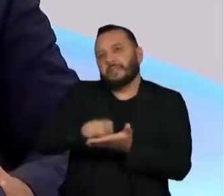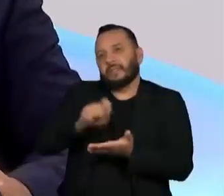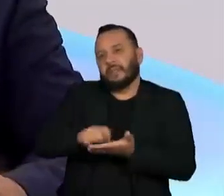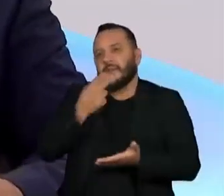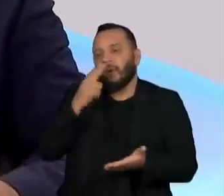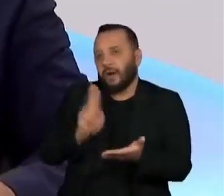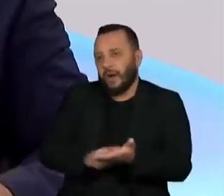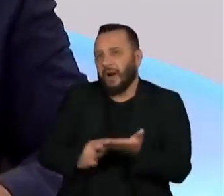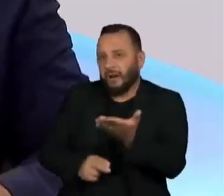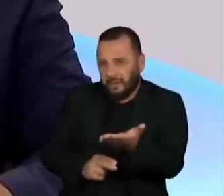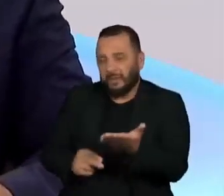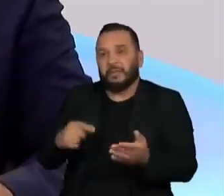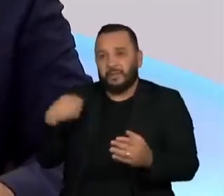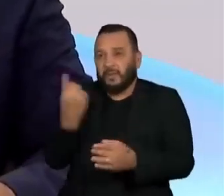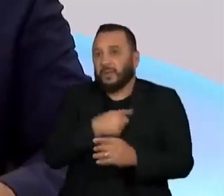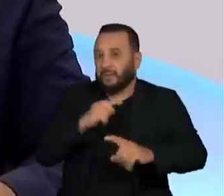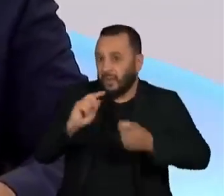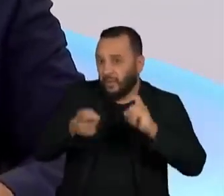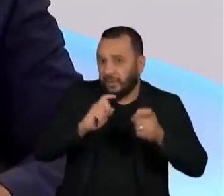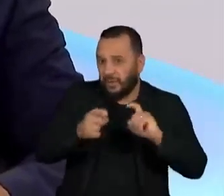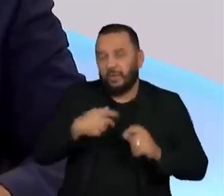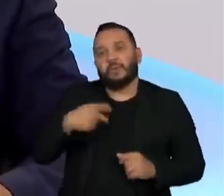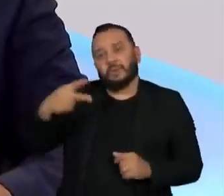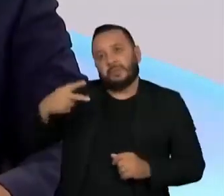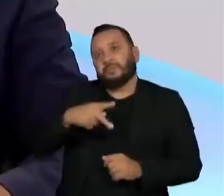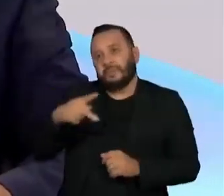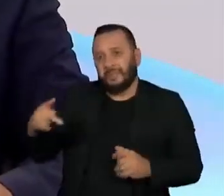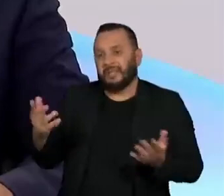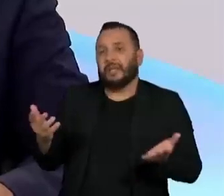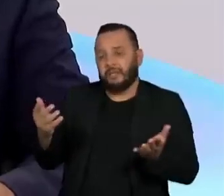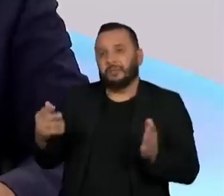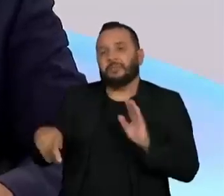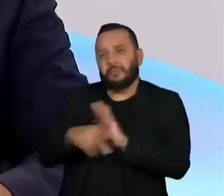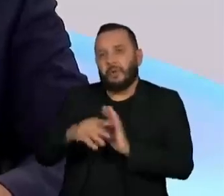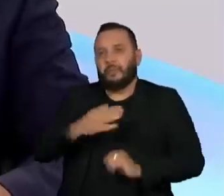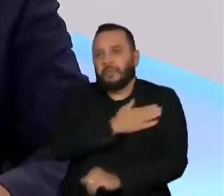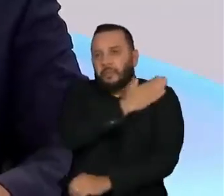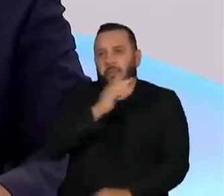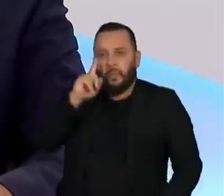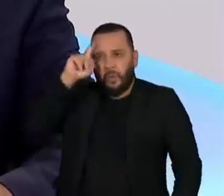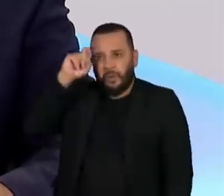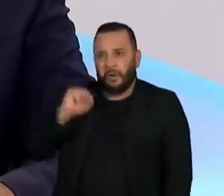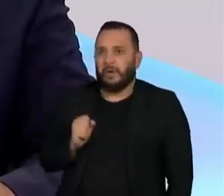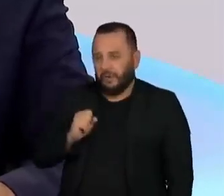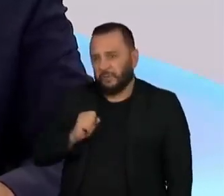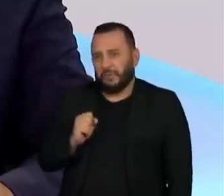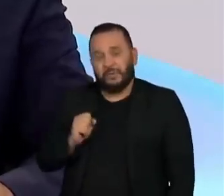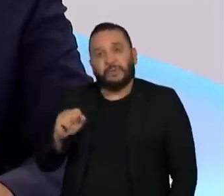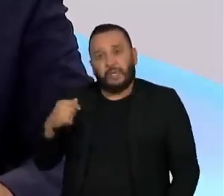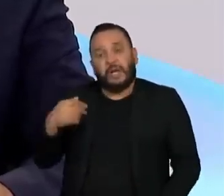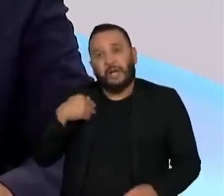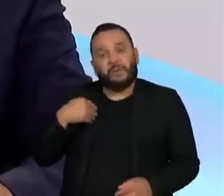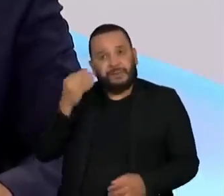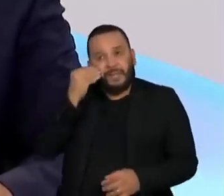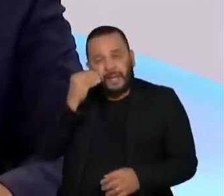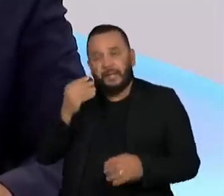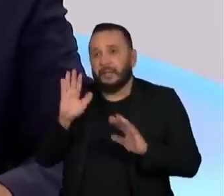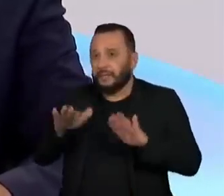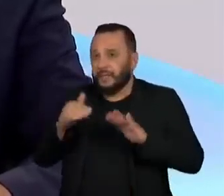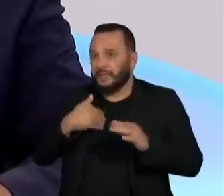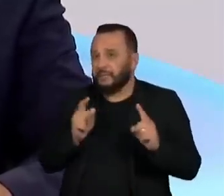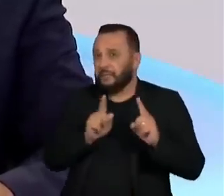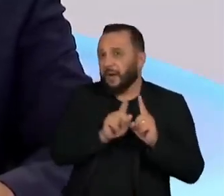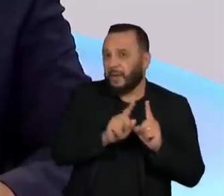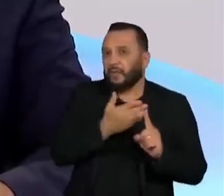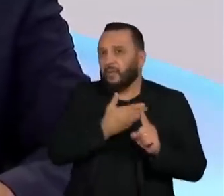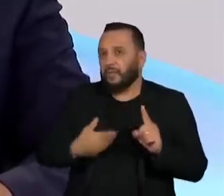época que eu ia néric fizemos uma reunião com então vice-presidente Mourão então assim eu tento participar sempre às vezes próximo ao governo né mas sempre